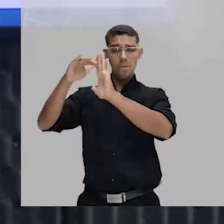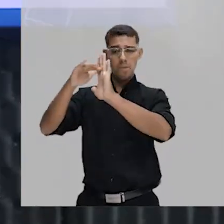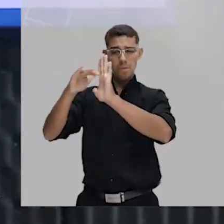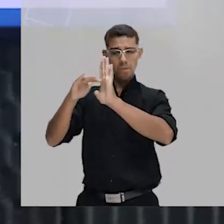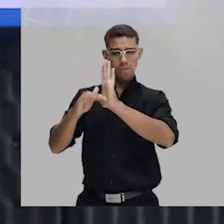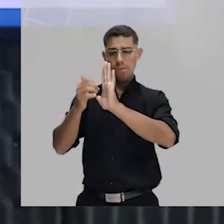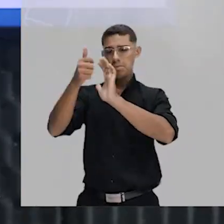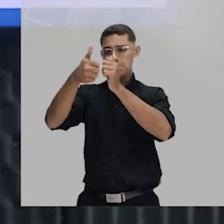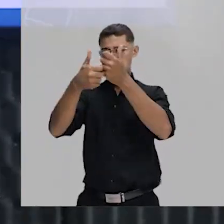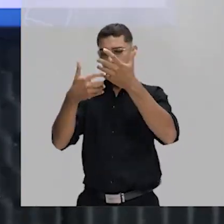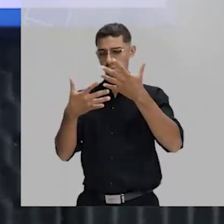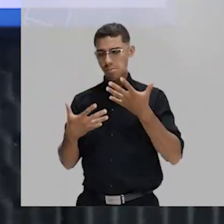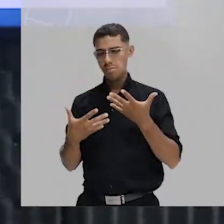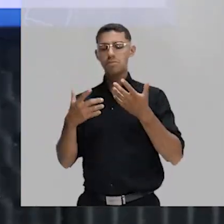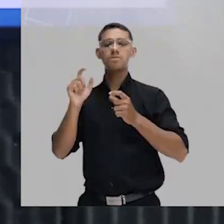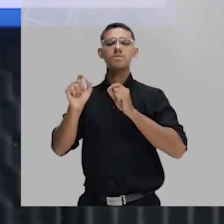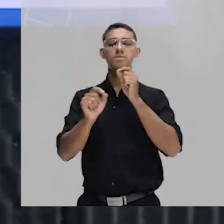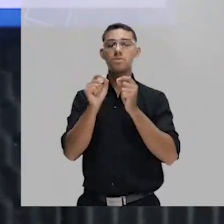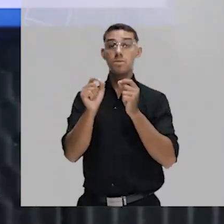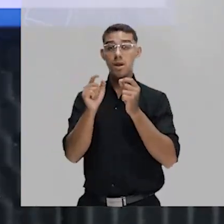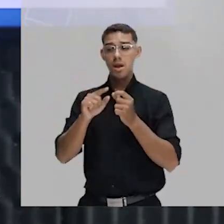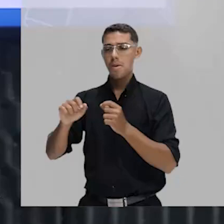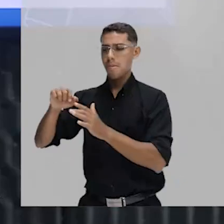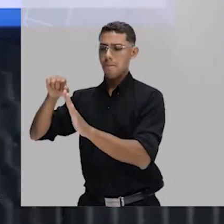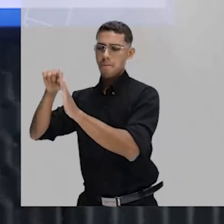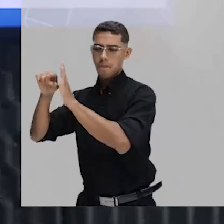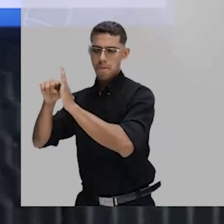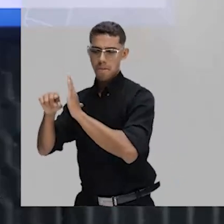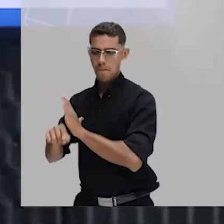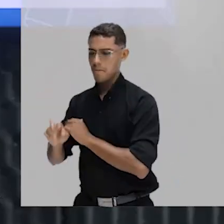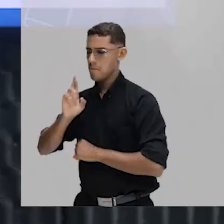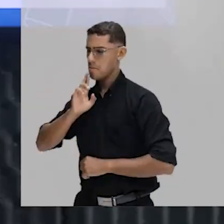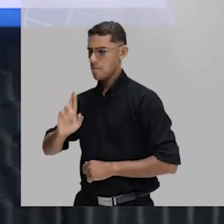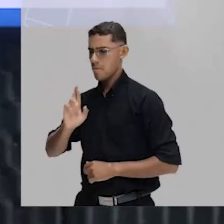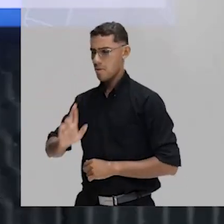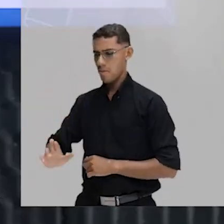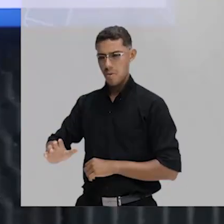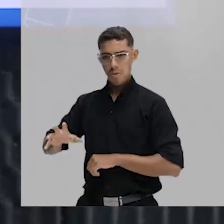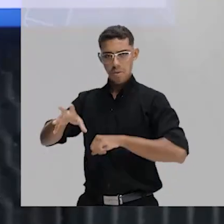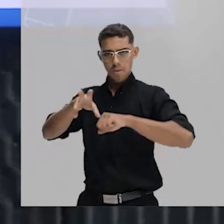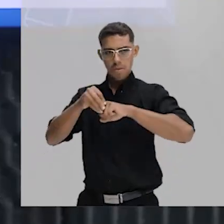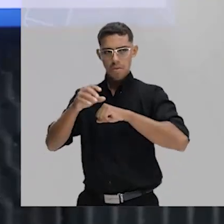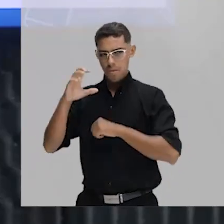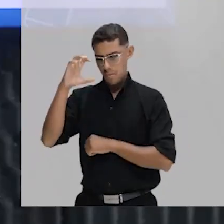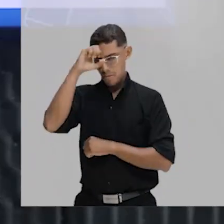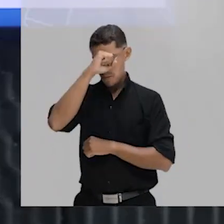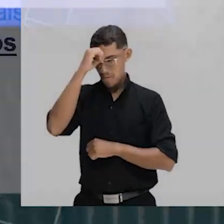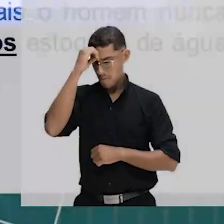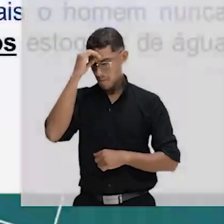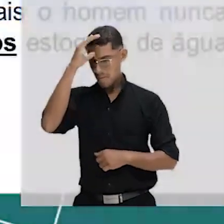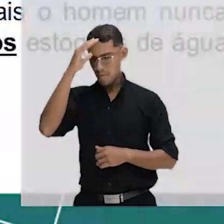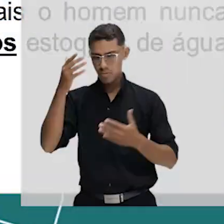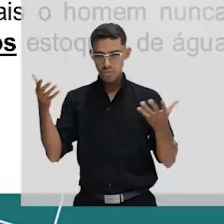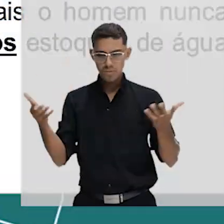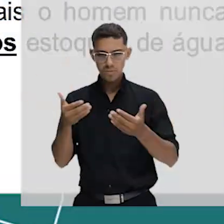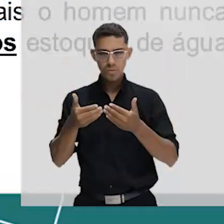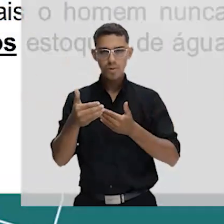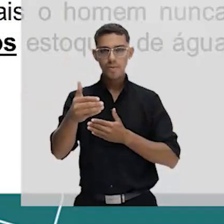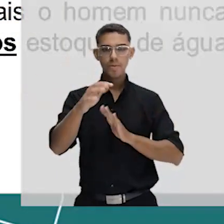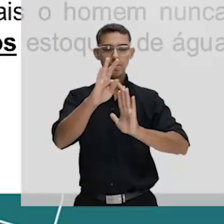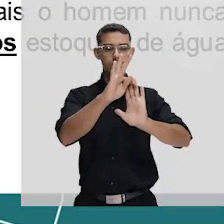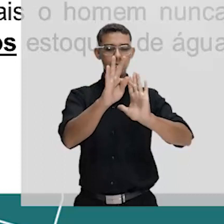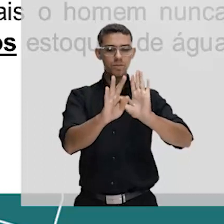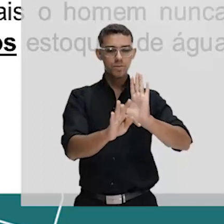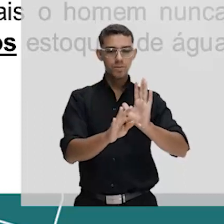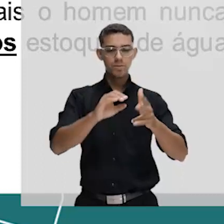gente testar os nossos conhecimentos. Então vamos lá. Começando aqui com o texto do Enem, né? O mito